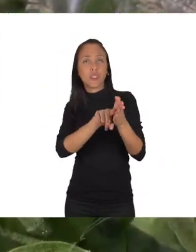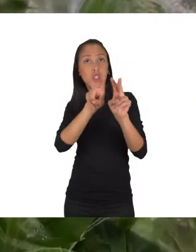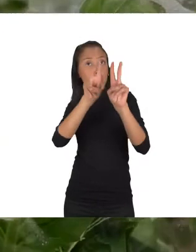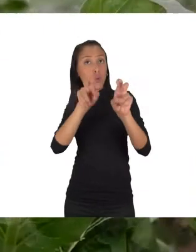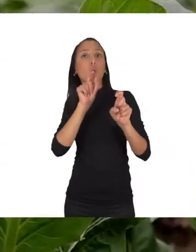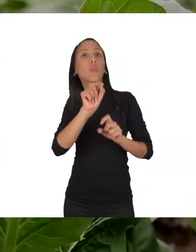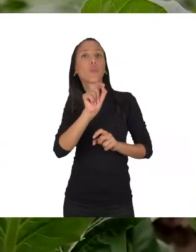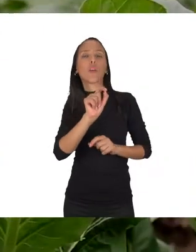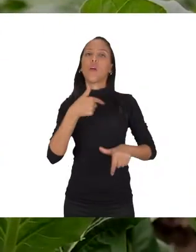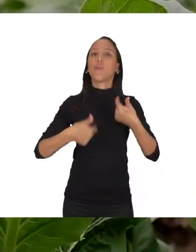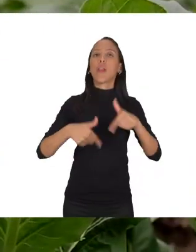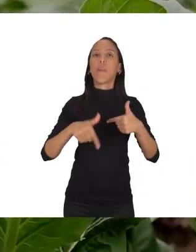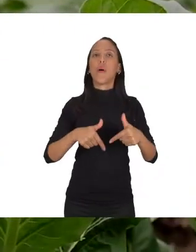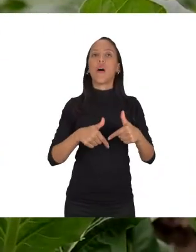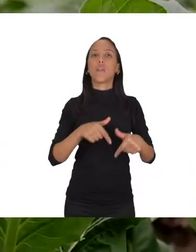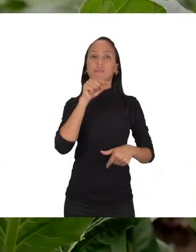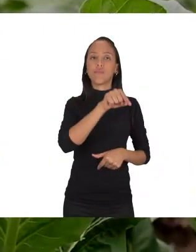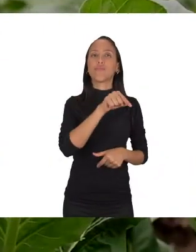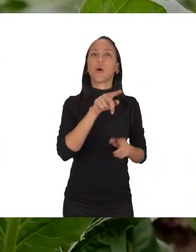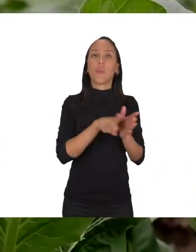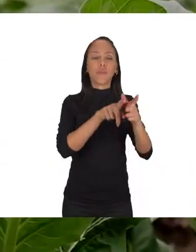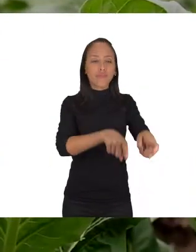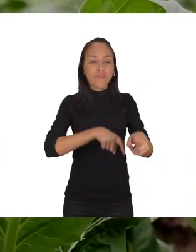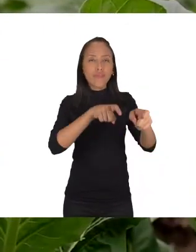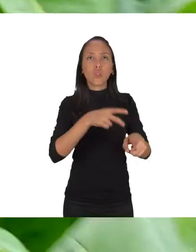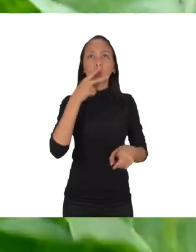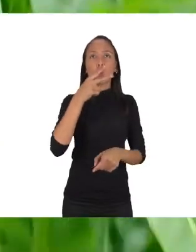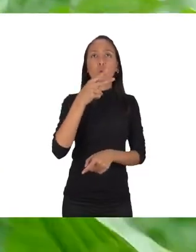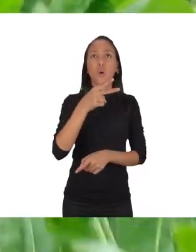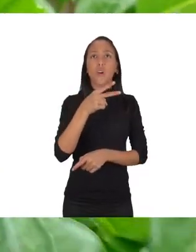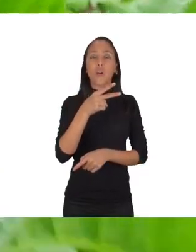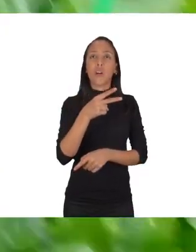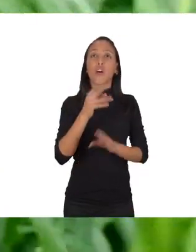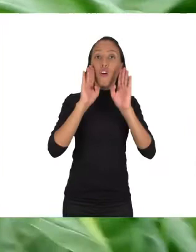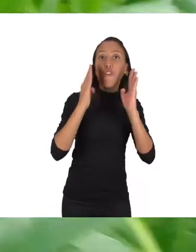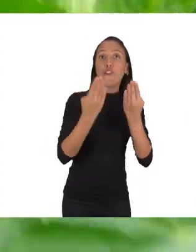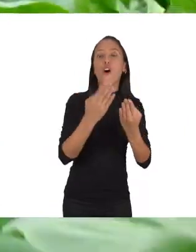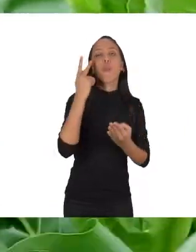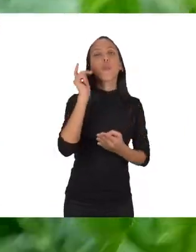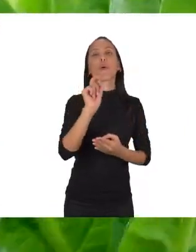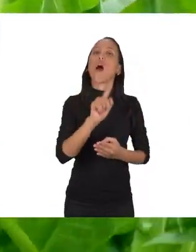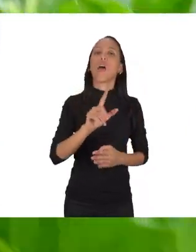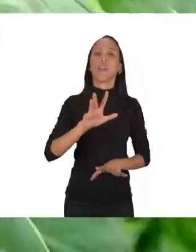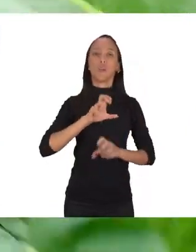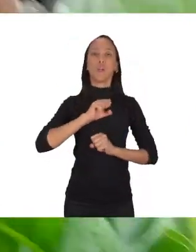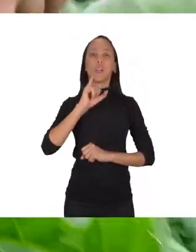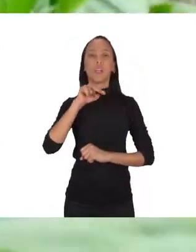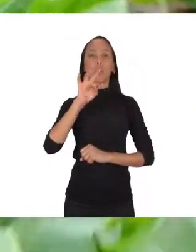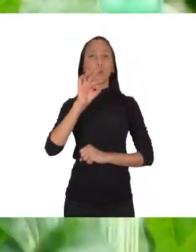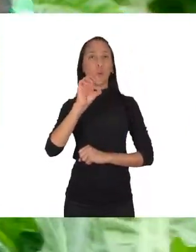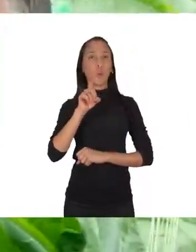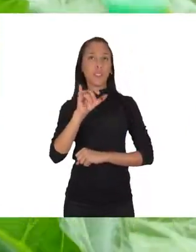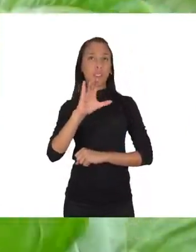o trabalho na fumicultura e com foco para as intoxicações. Não é porque